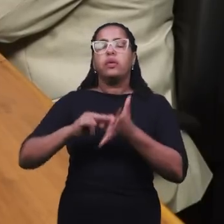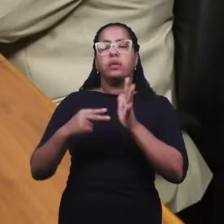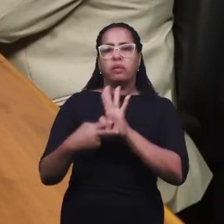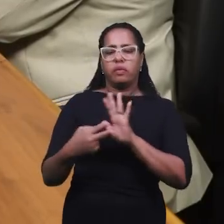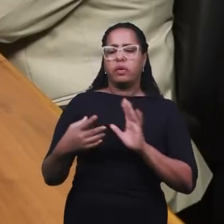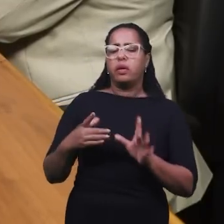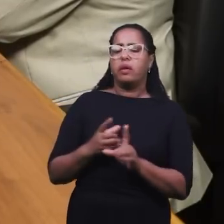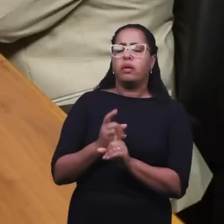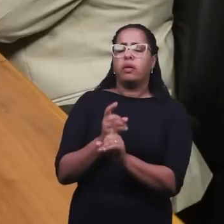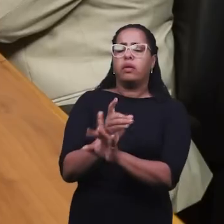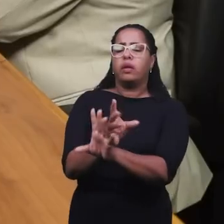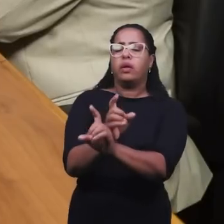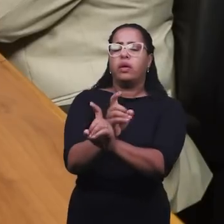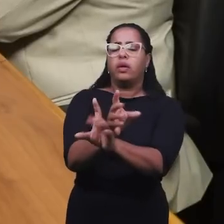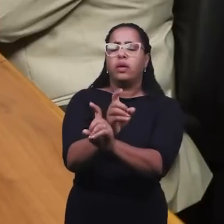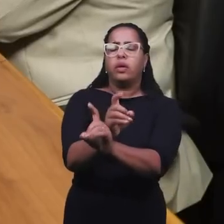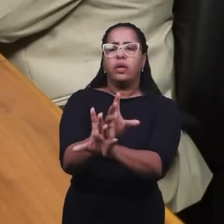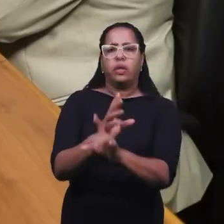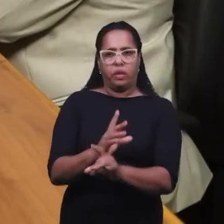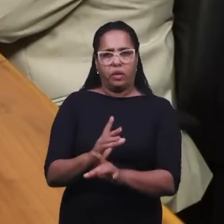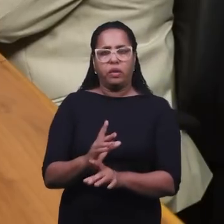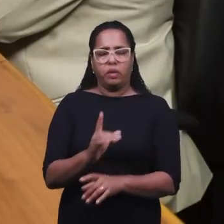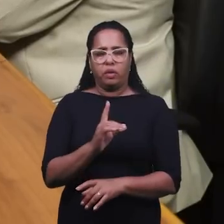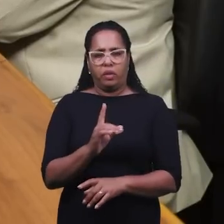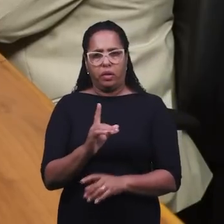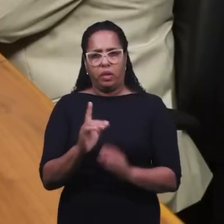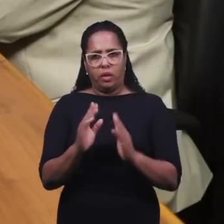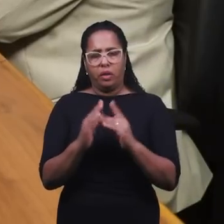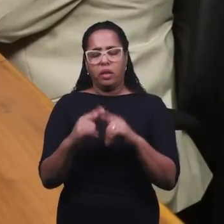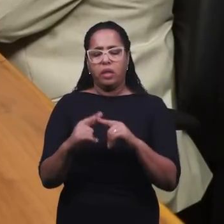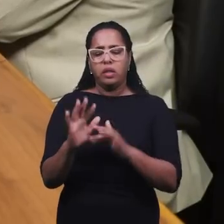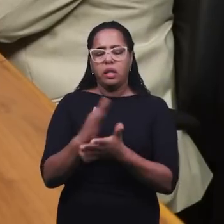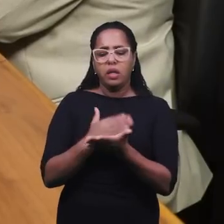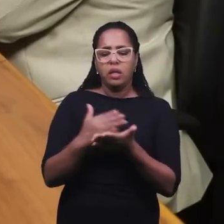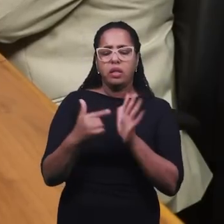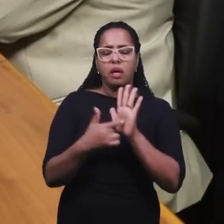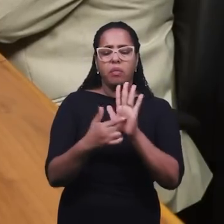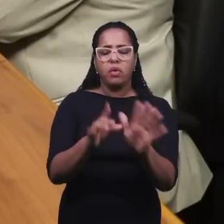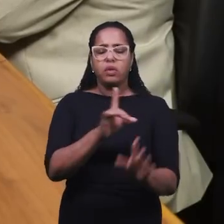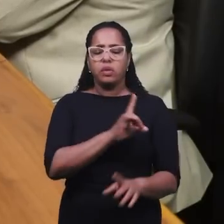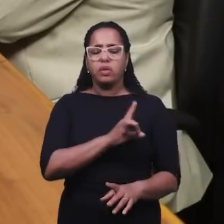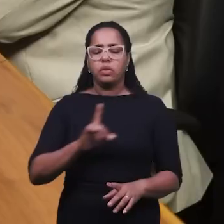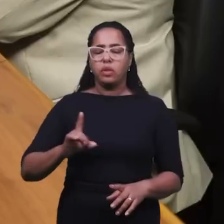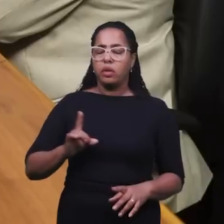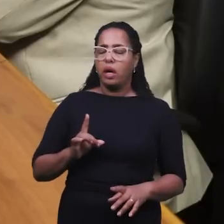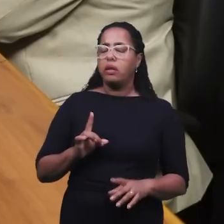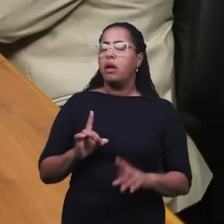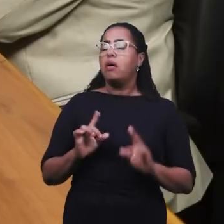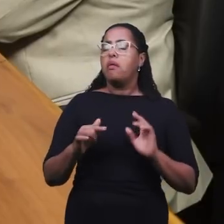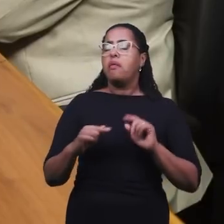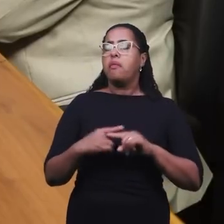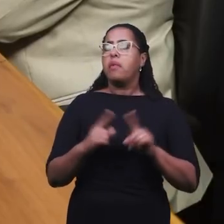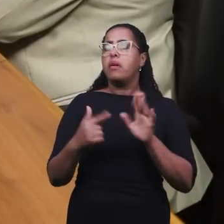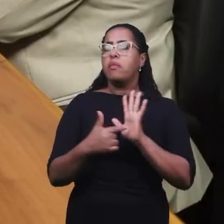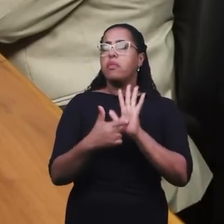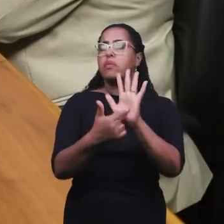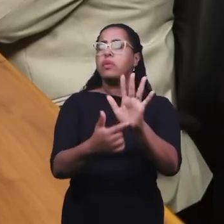doutrinar a igreja, quer dizer, não é bem doutrinar a igreja, ele começa a mostrar o que